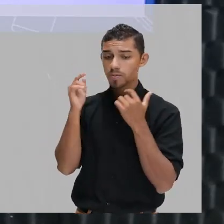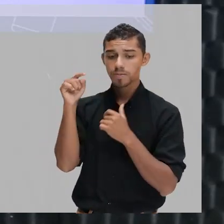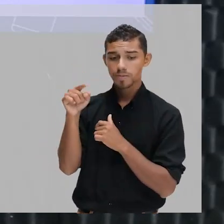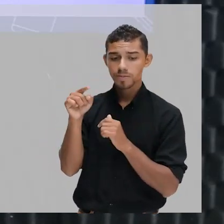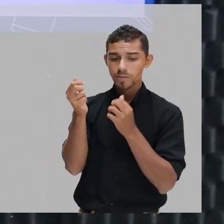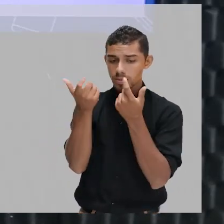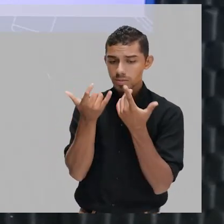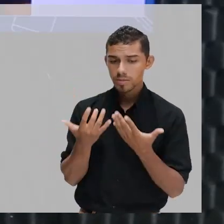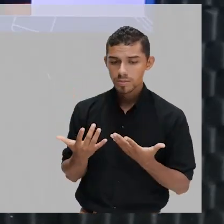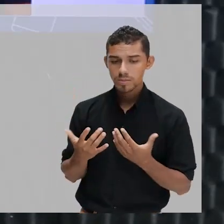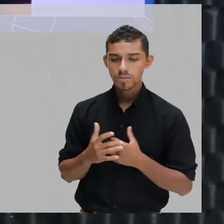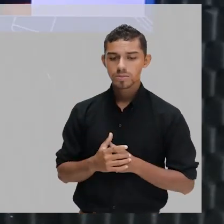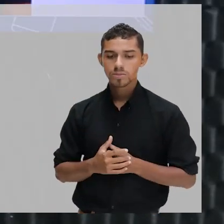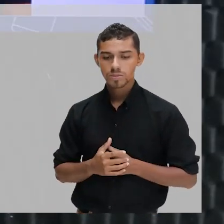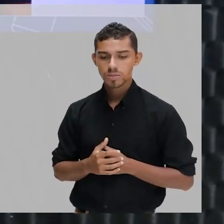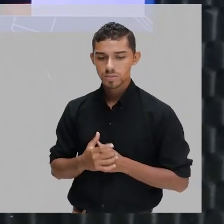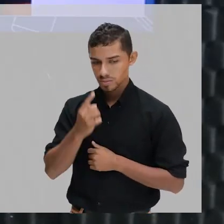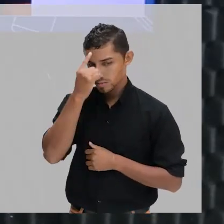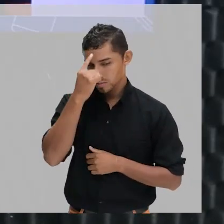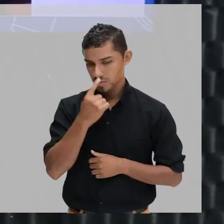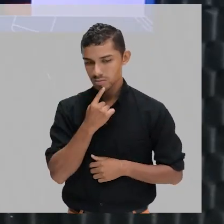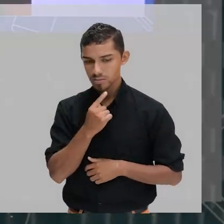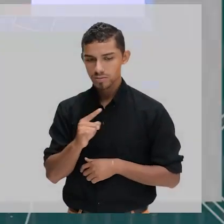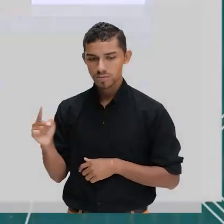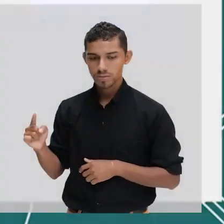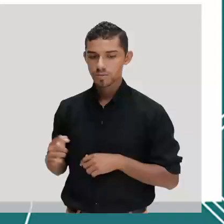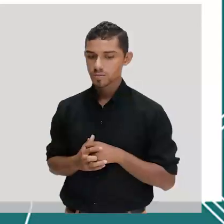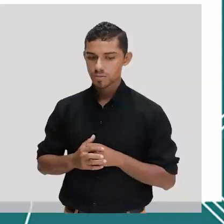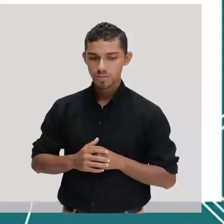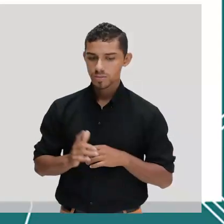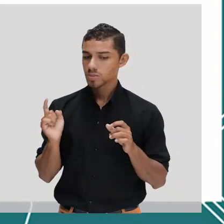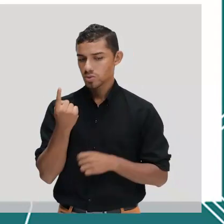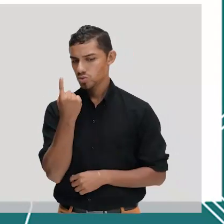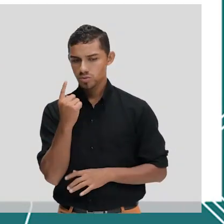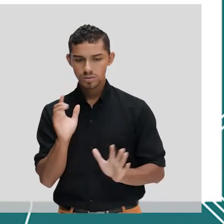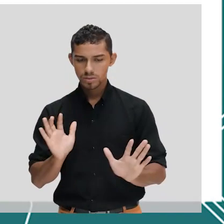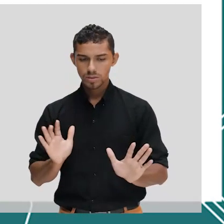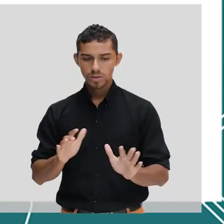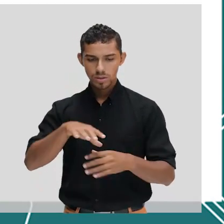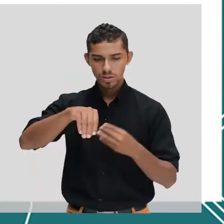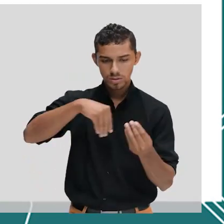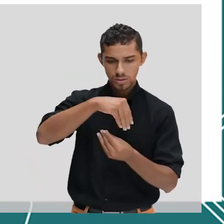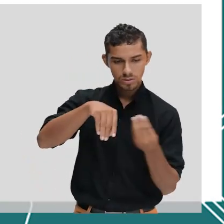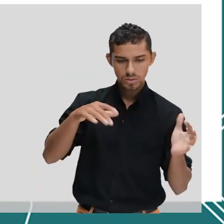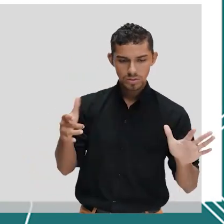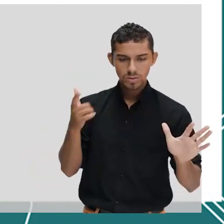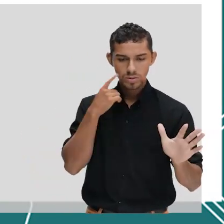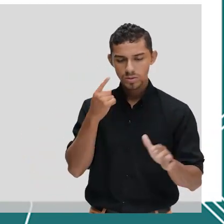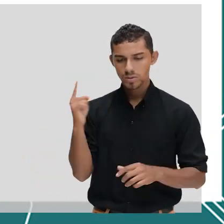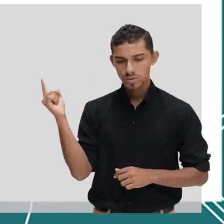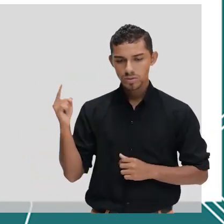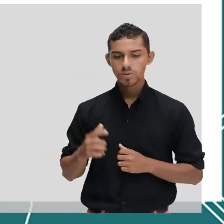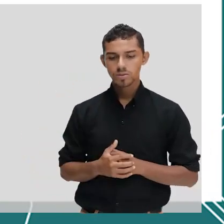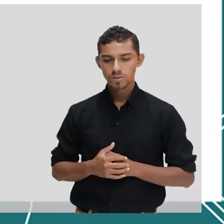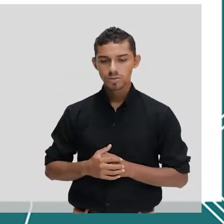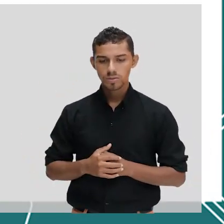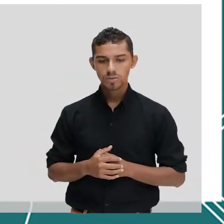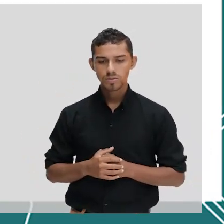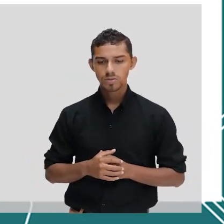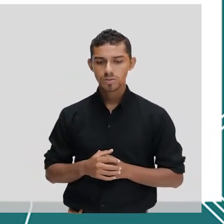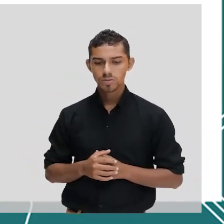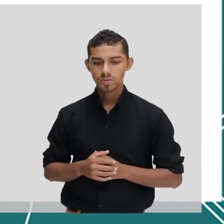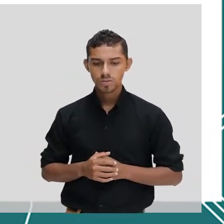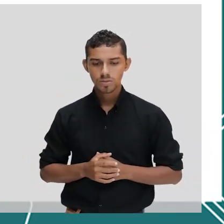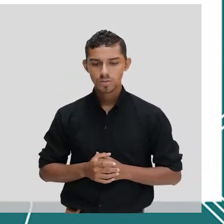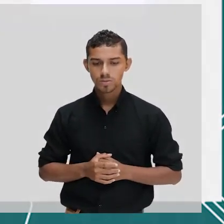teatro de animação. Deixa eu mostrar para vocês a imagem, né, que eu fiquei, não é o único. Eles vão misturando, isso aqui é São Manuel Bueno Marte, né, do grupo